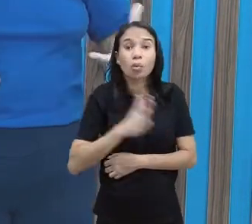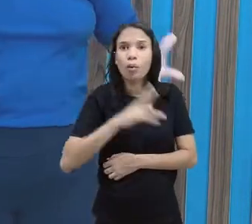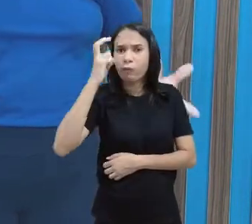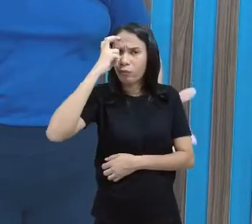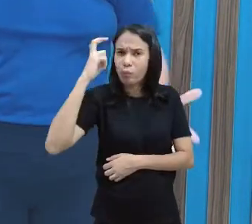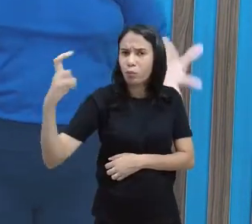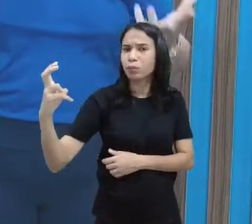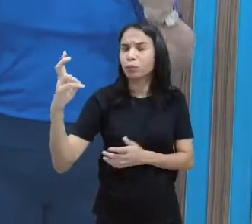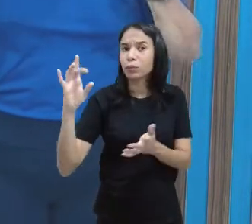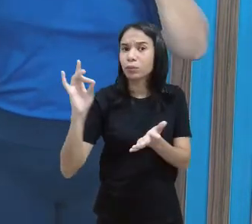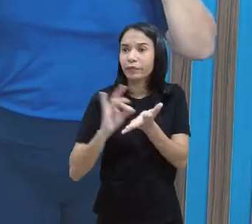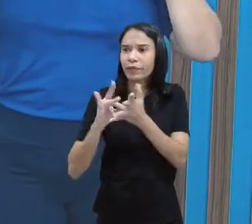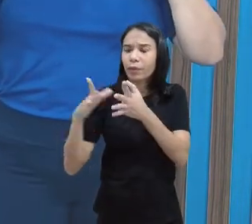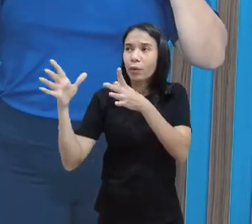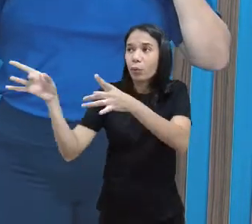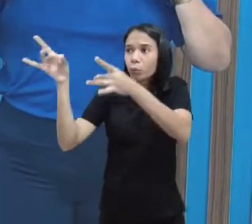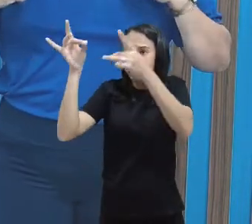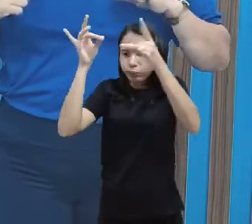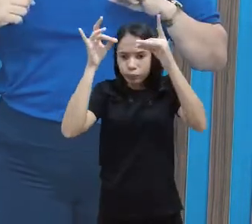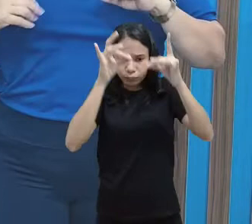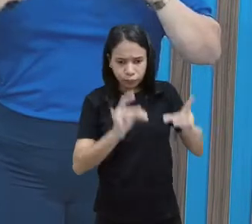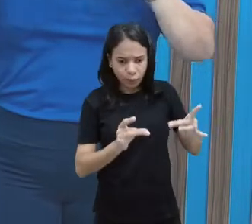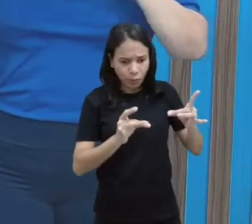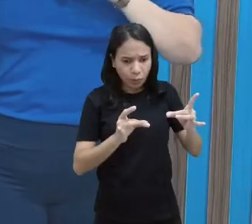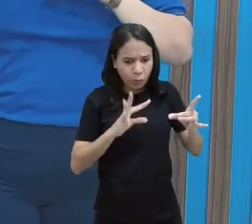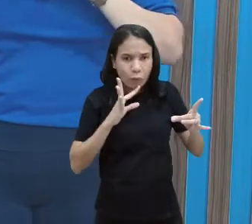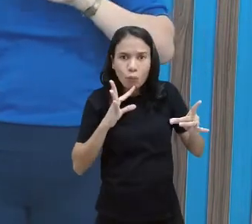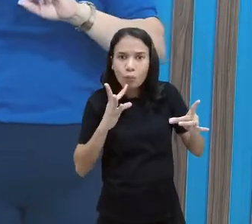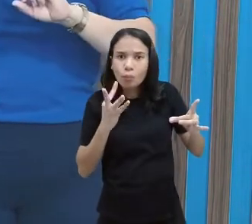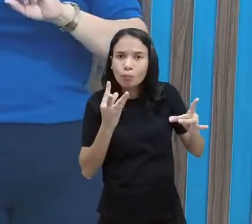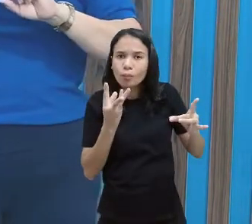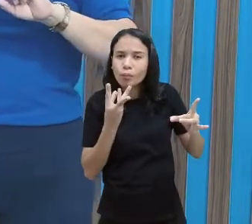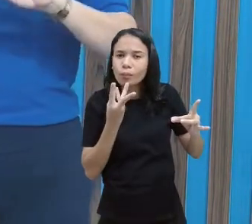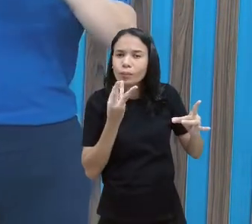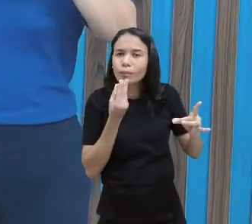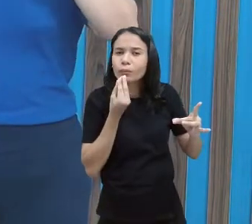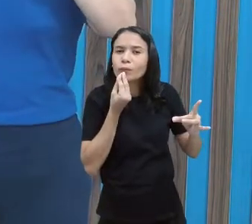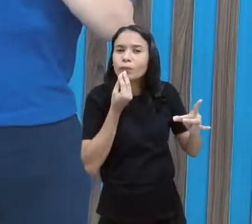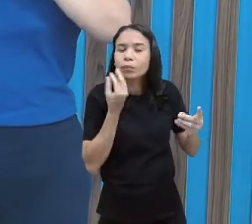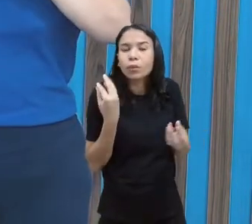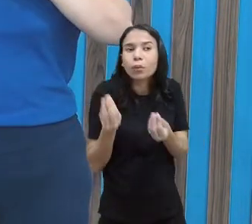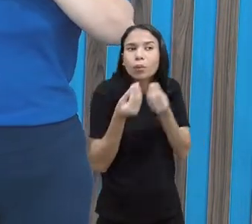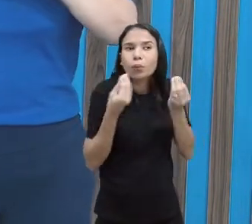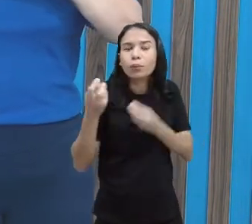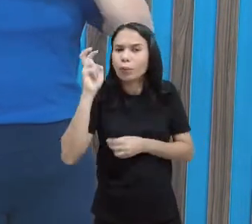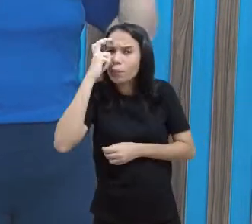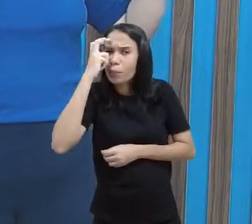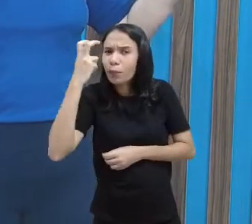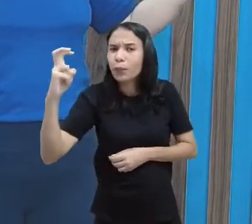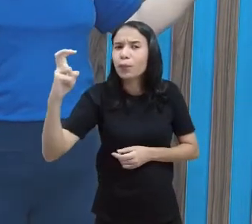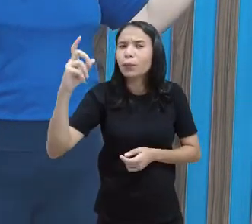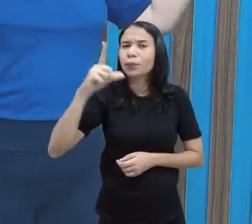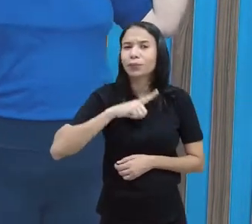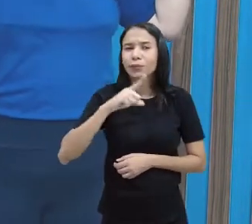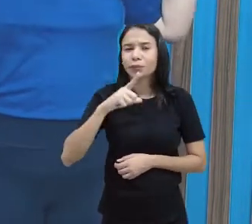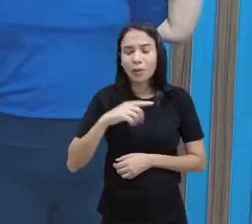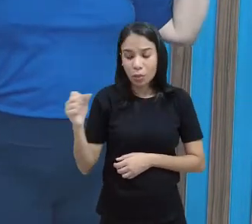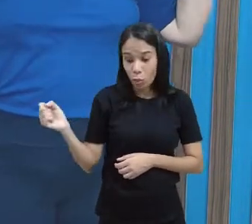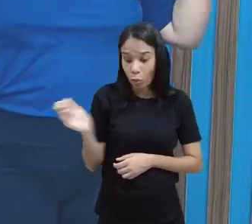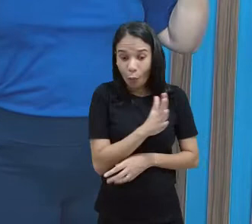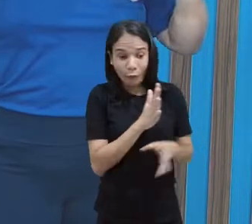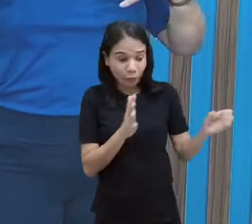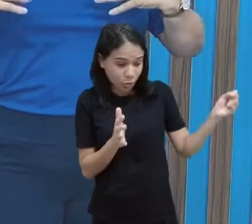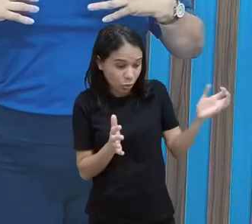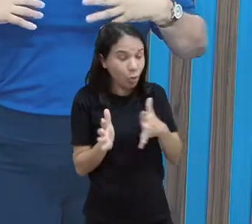E ela foi trazendo para a Europa o conhecimento das culturas que eram novas